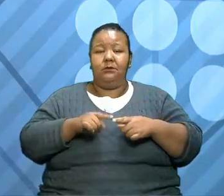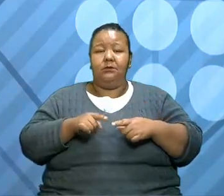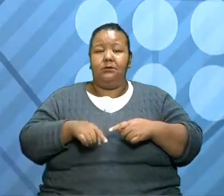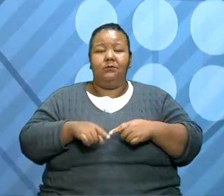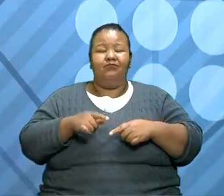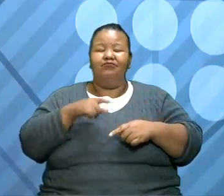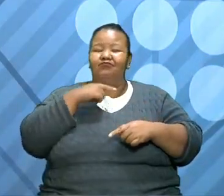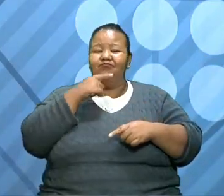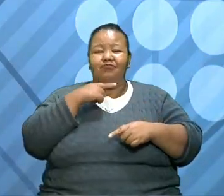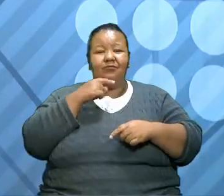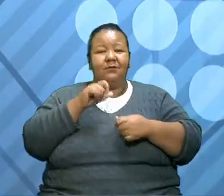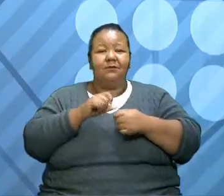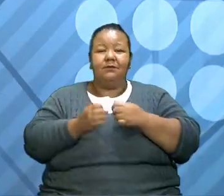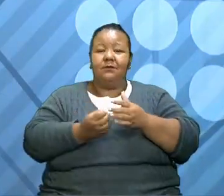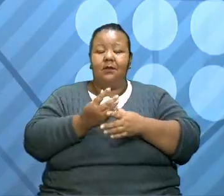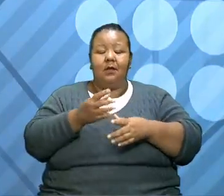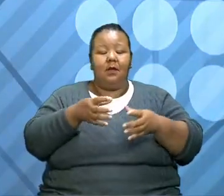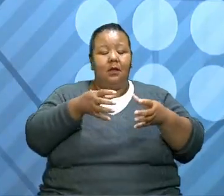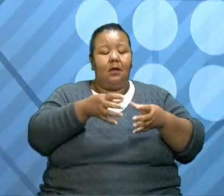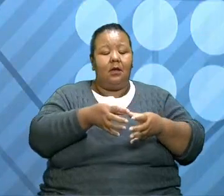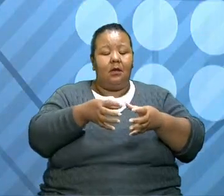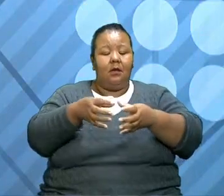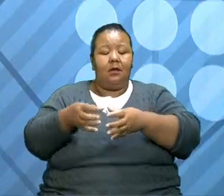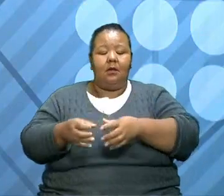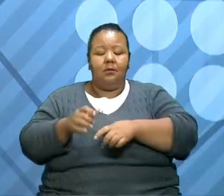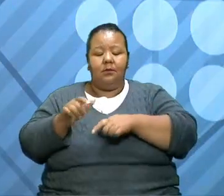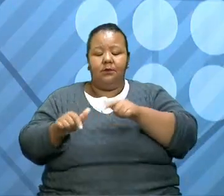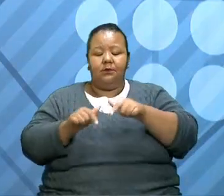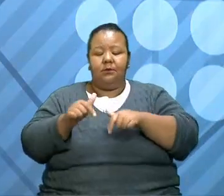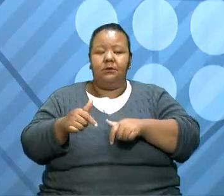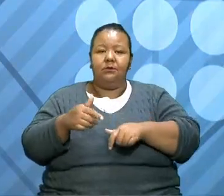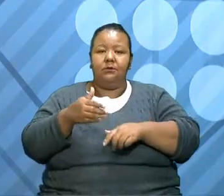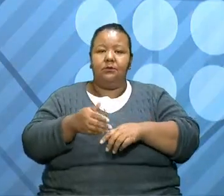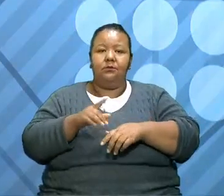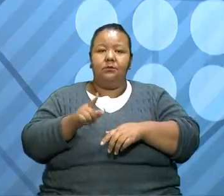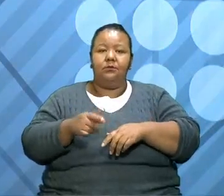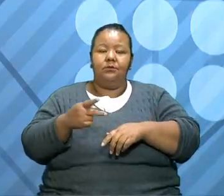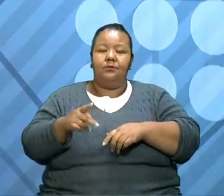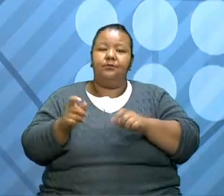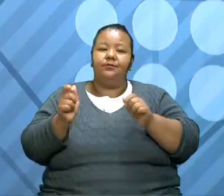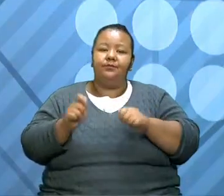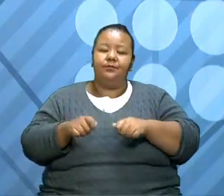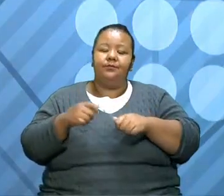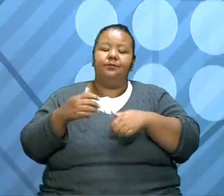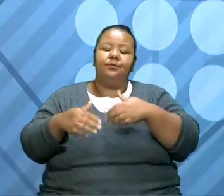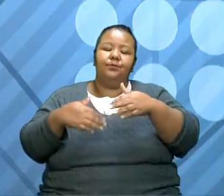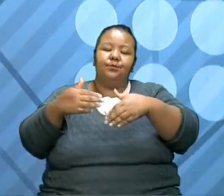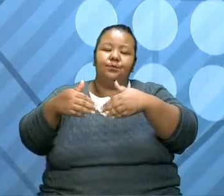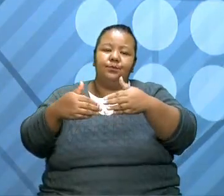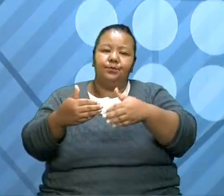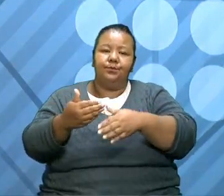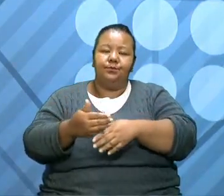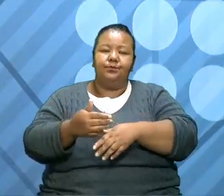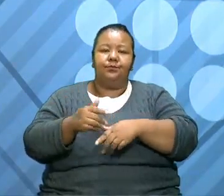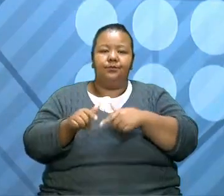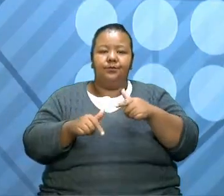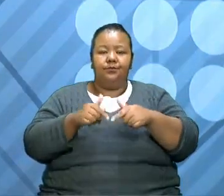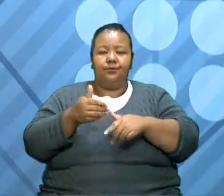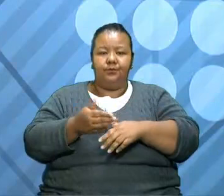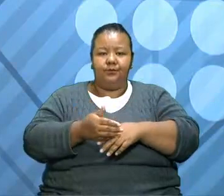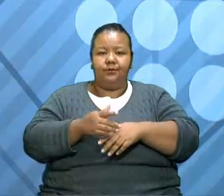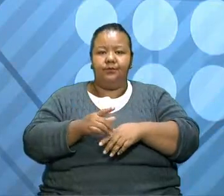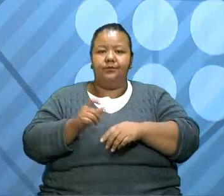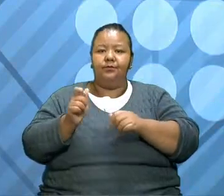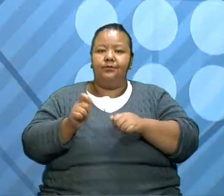rixa. Então, você vai criar equipes de trabalho, esses times de trabalho, para que elas possam desenvolver ali o seu trabalho. Então,